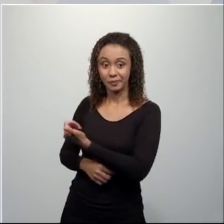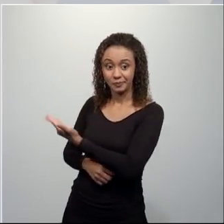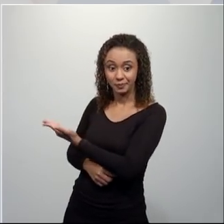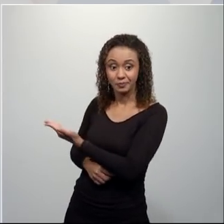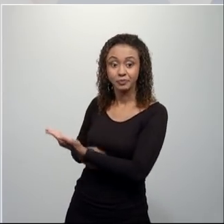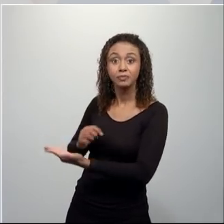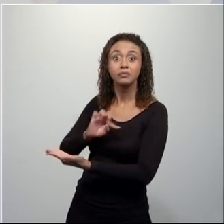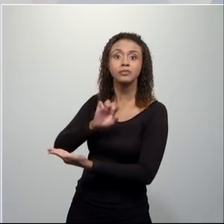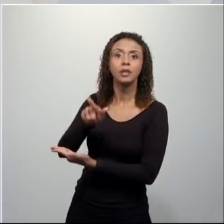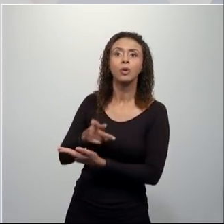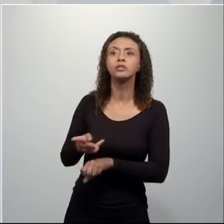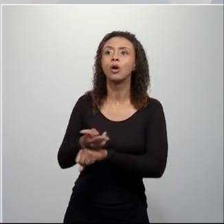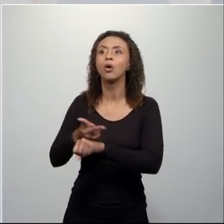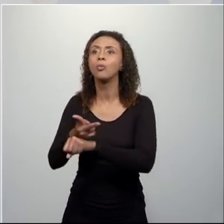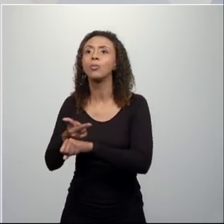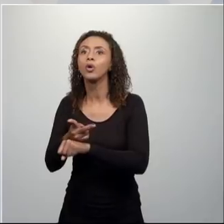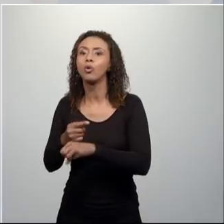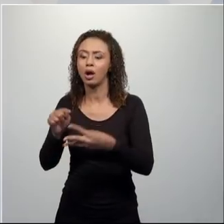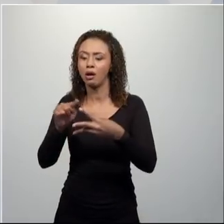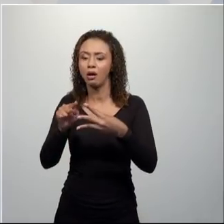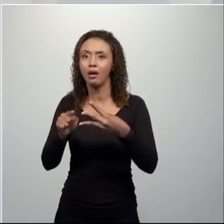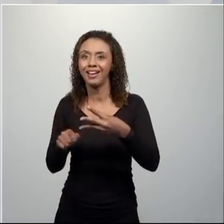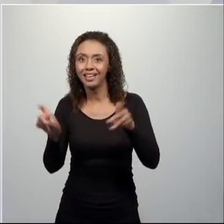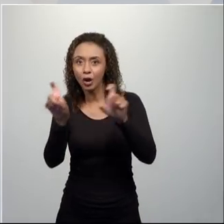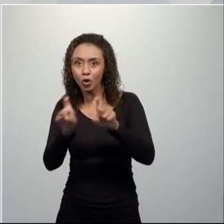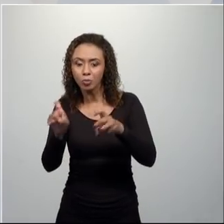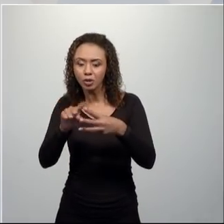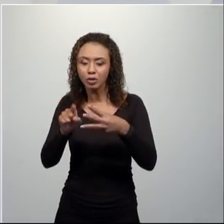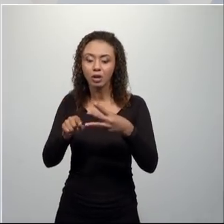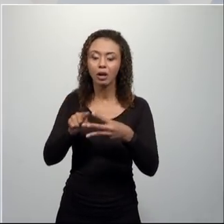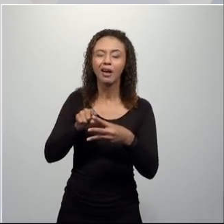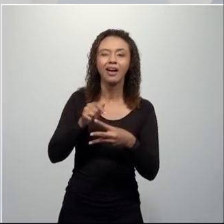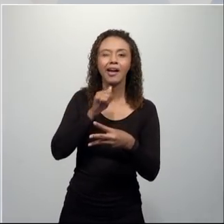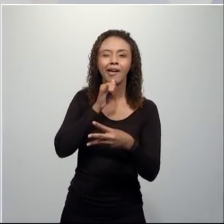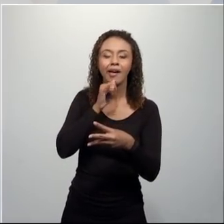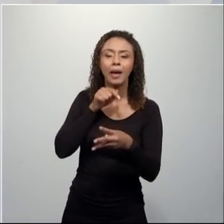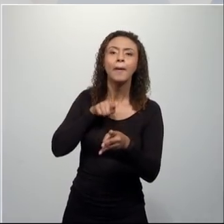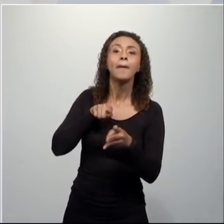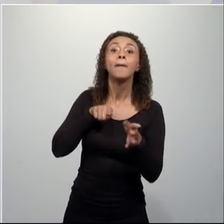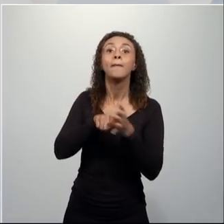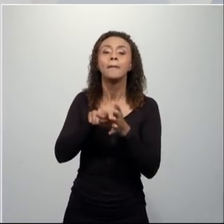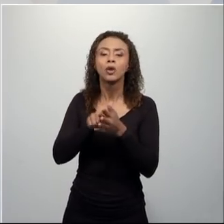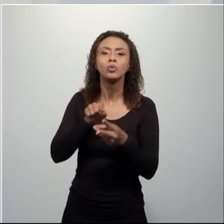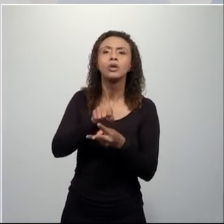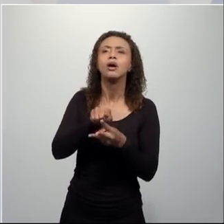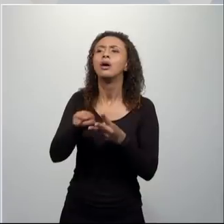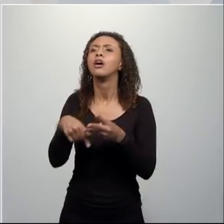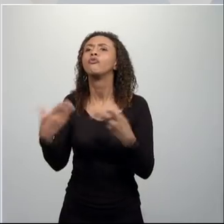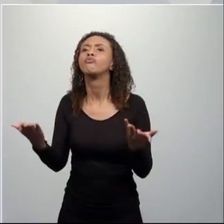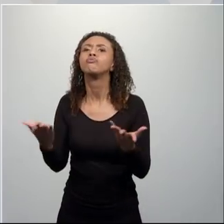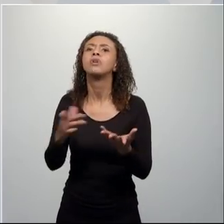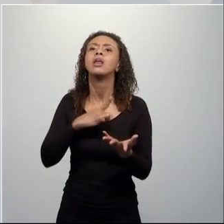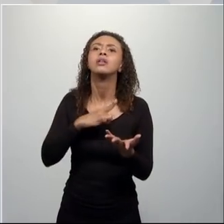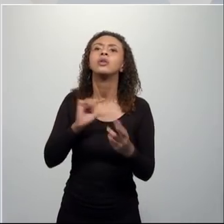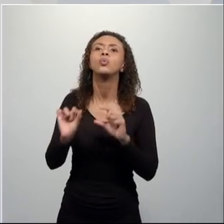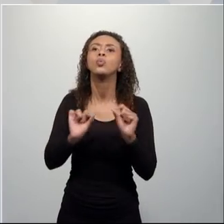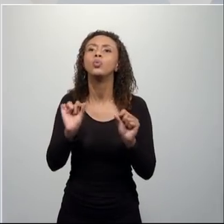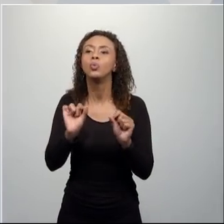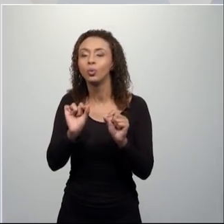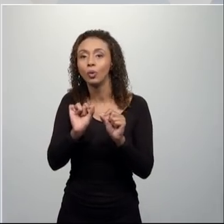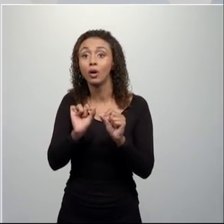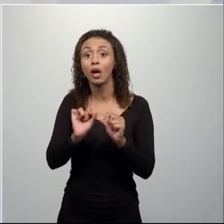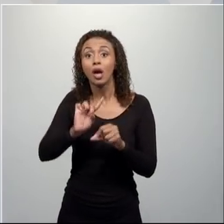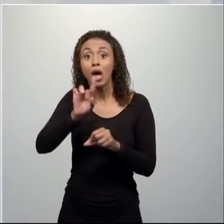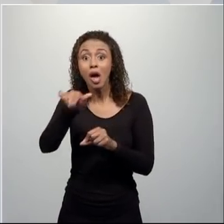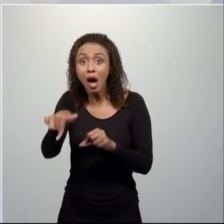têm esse arquivo tem pedaços nesse arquivo ele pergunta pra esses nós quais são os pedaços que eles têm e aí ele vai fazer o